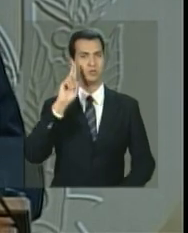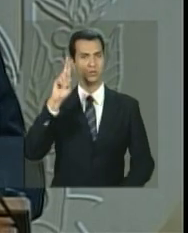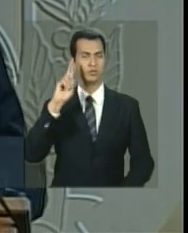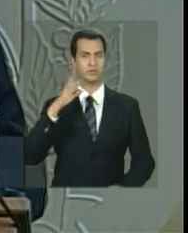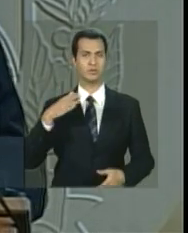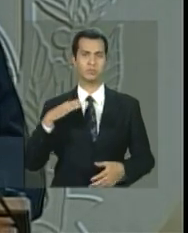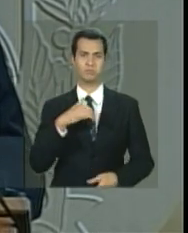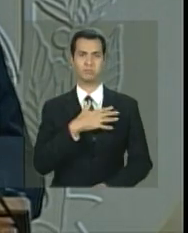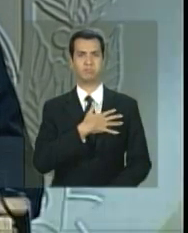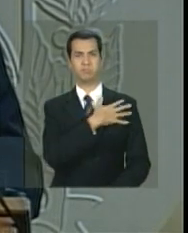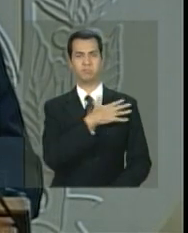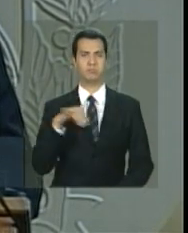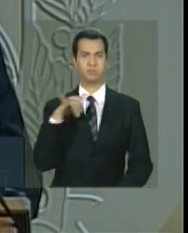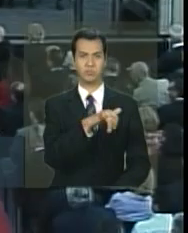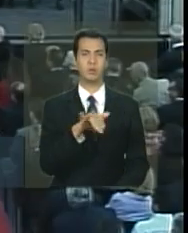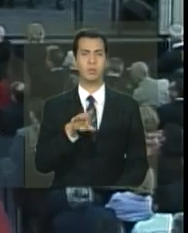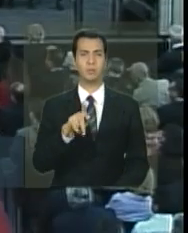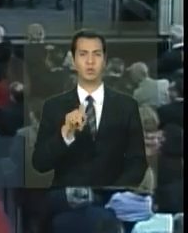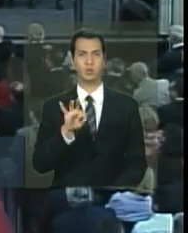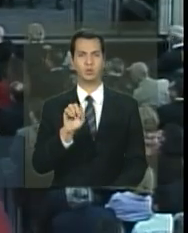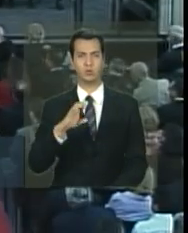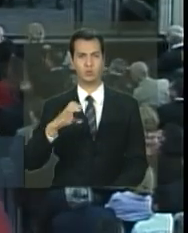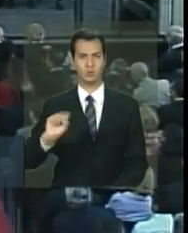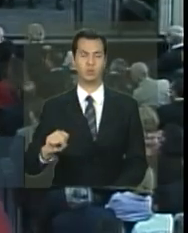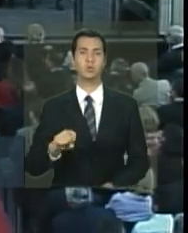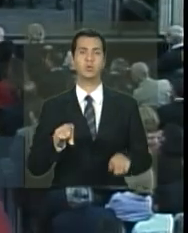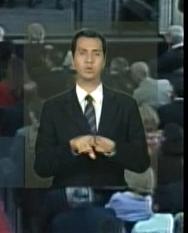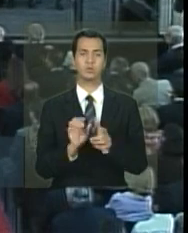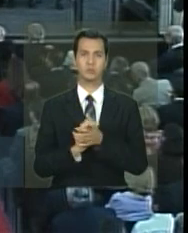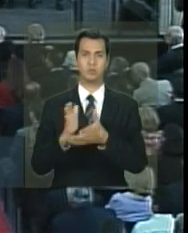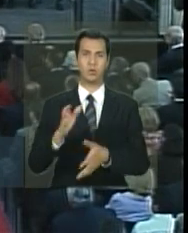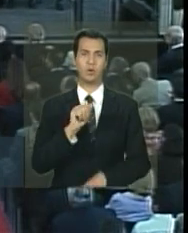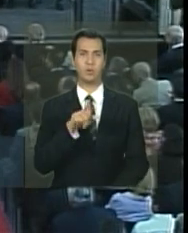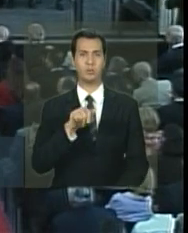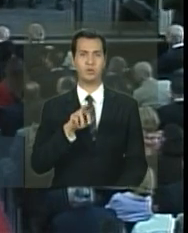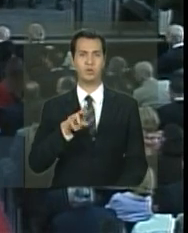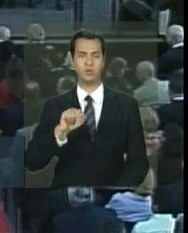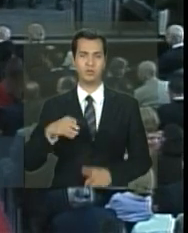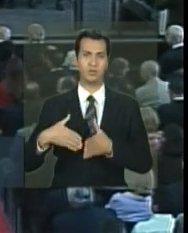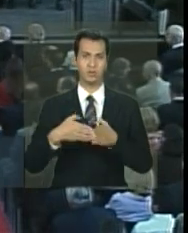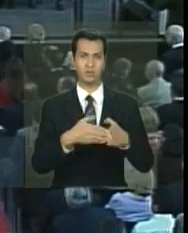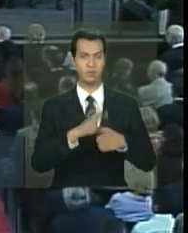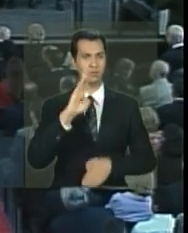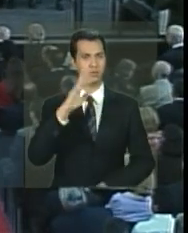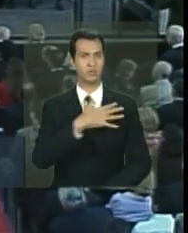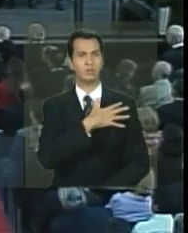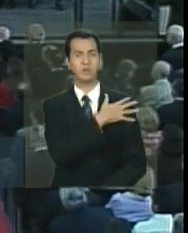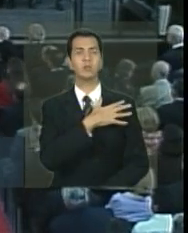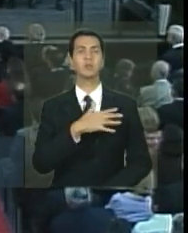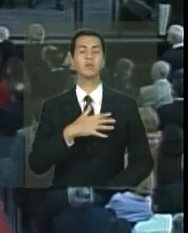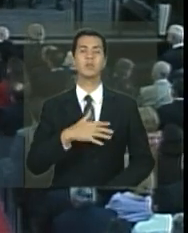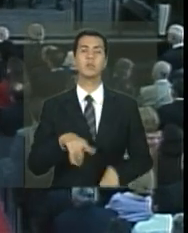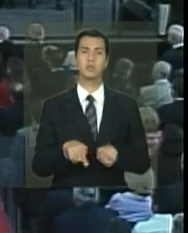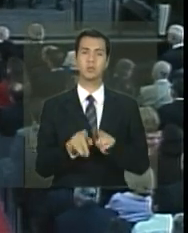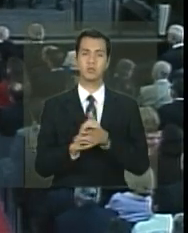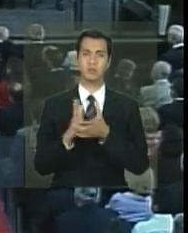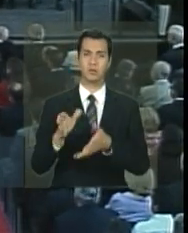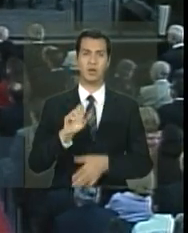Pertucci, vice-almirante Luiz Guilherme de Sá Guzmão, minha querida vice-prefeita Alda Marco